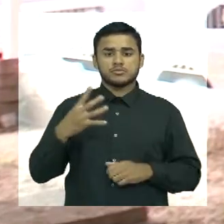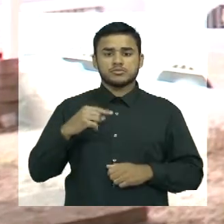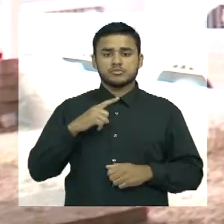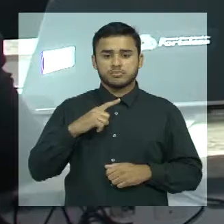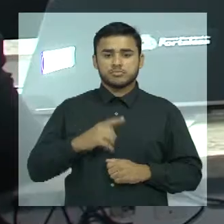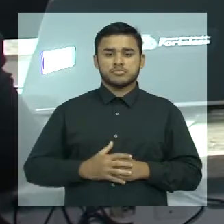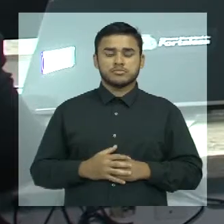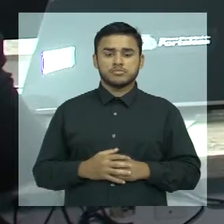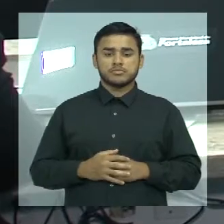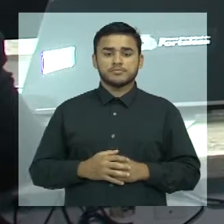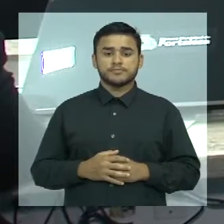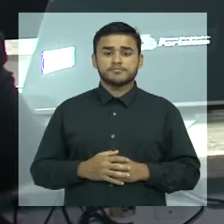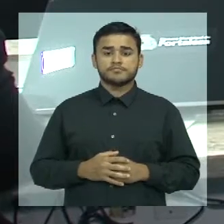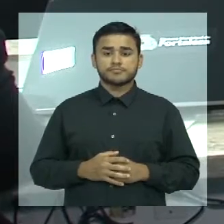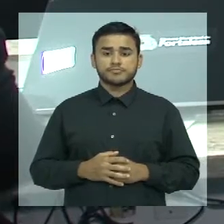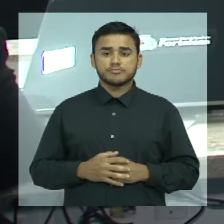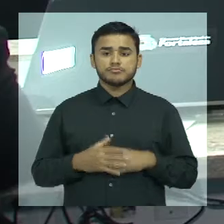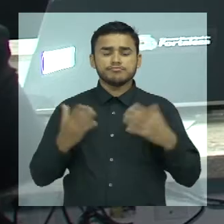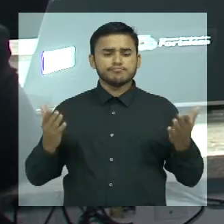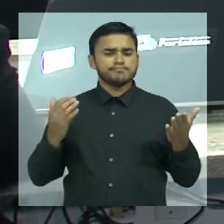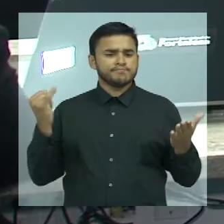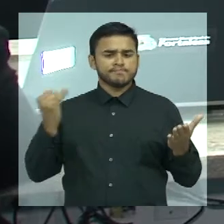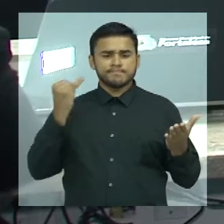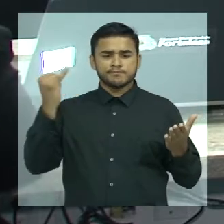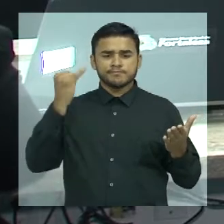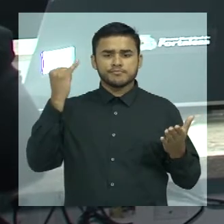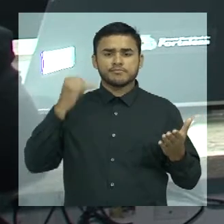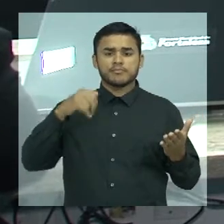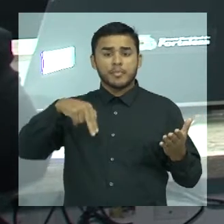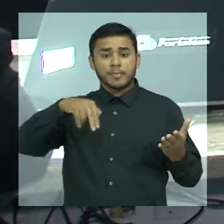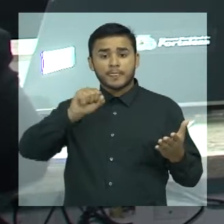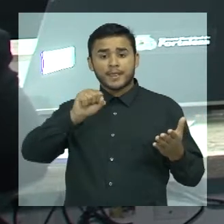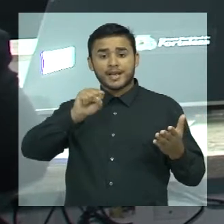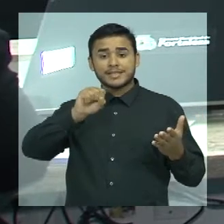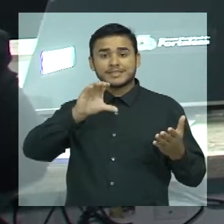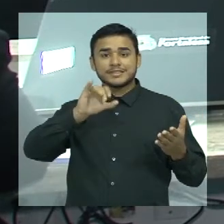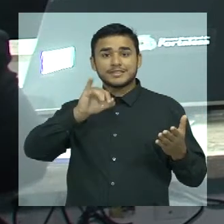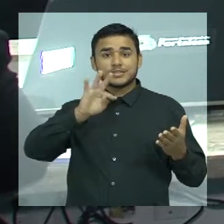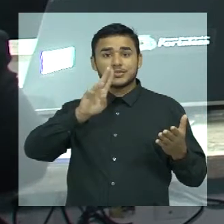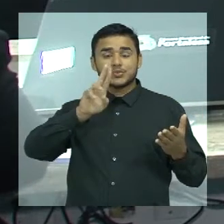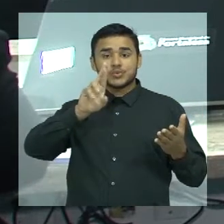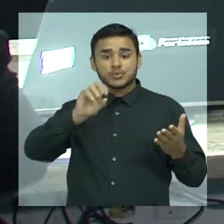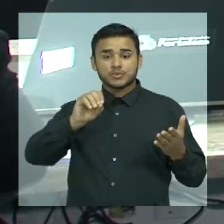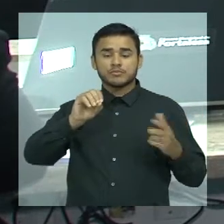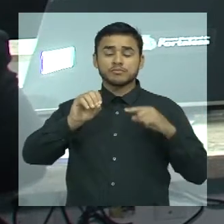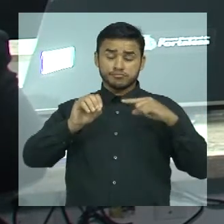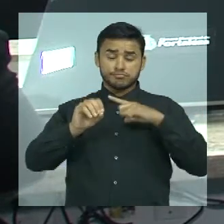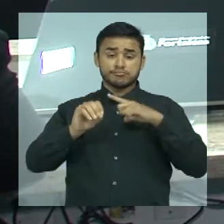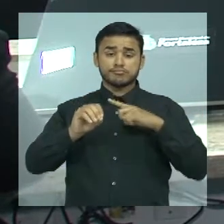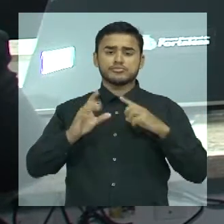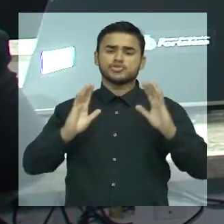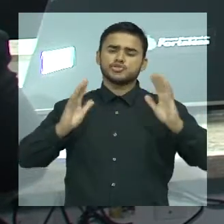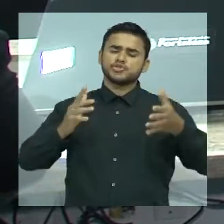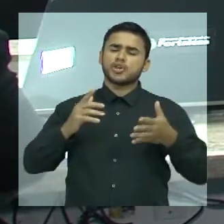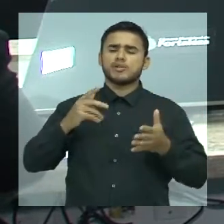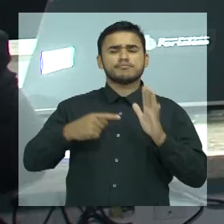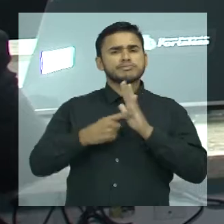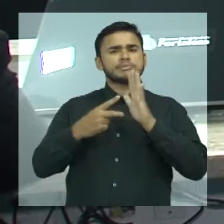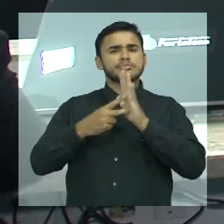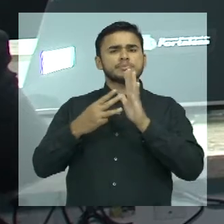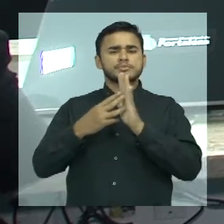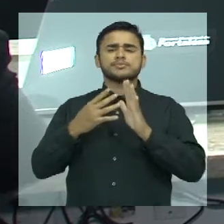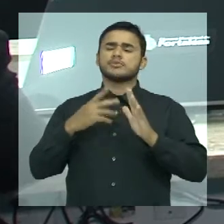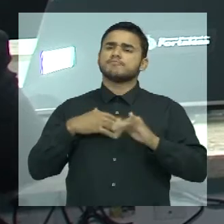muitos outros. A importância e os direitos do nascituro já foram destacados várias vezes aqui na Câmara Municipal de